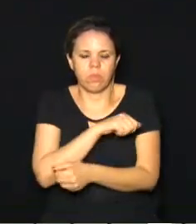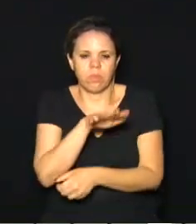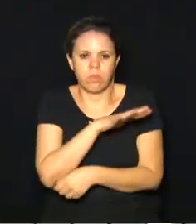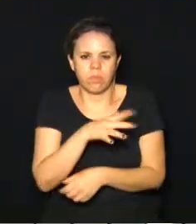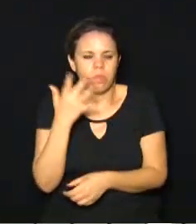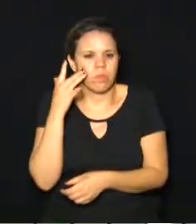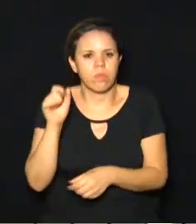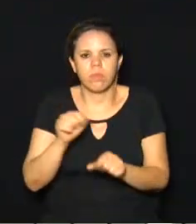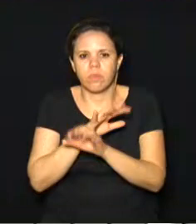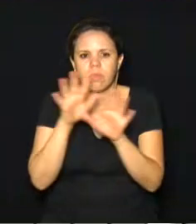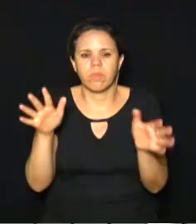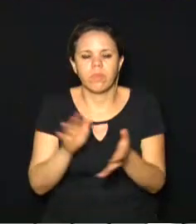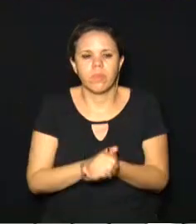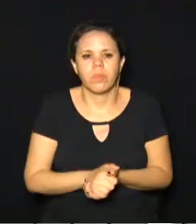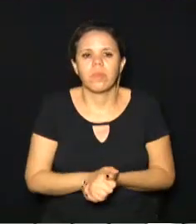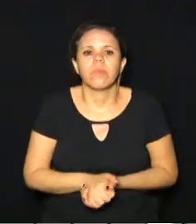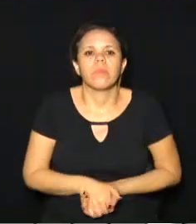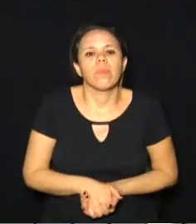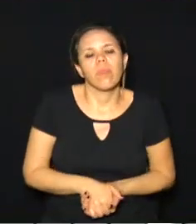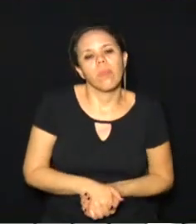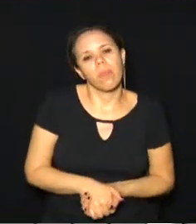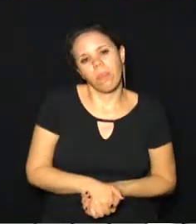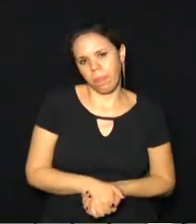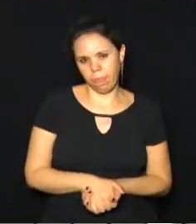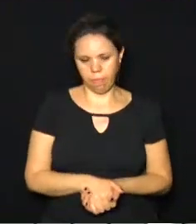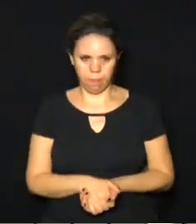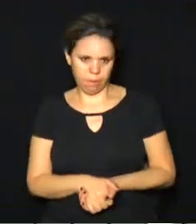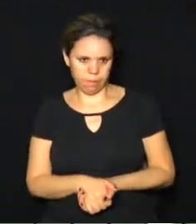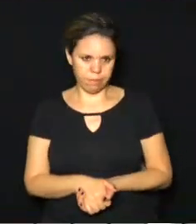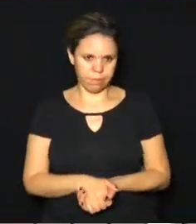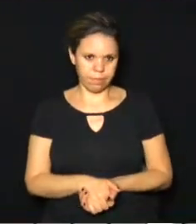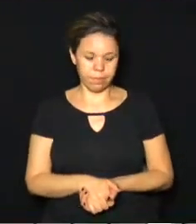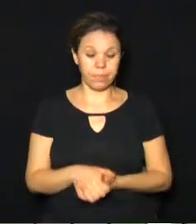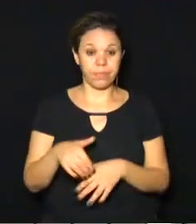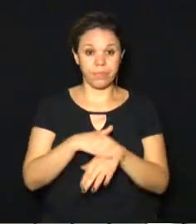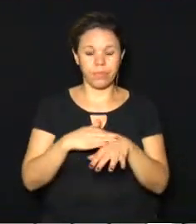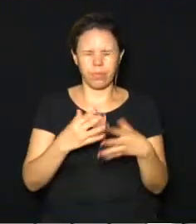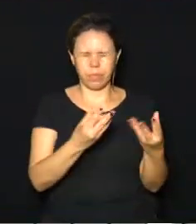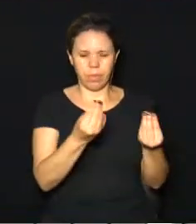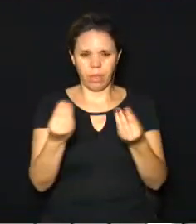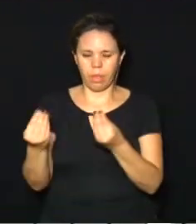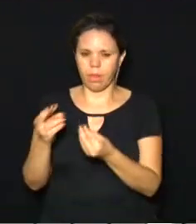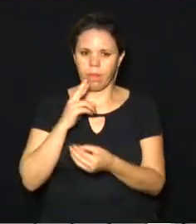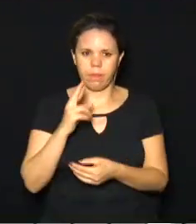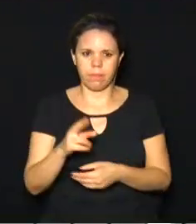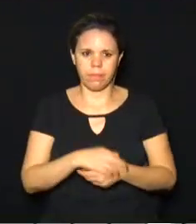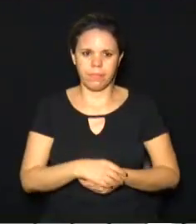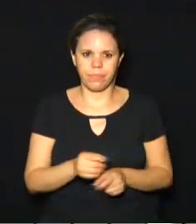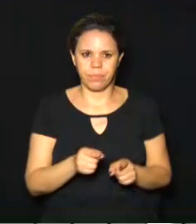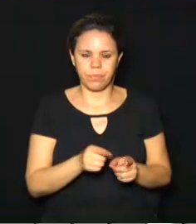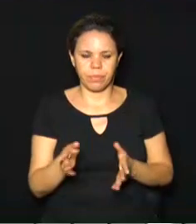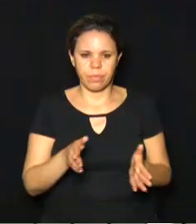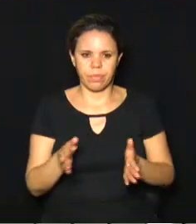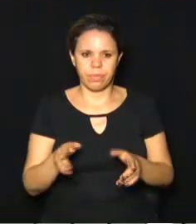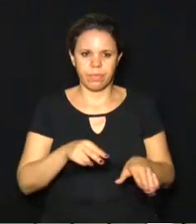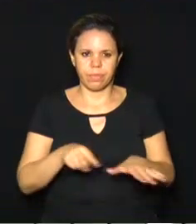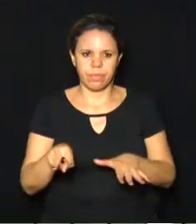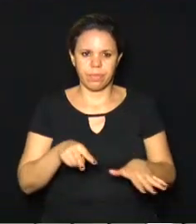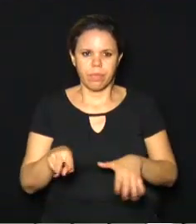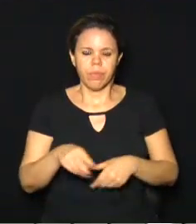acho que ficou muito claro, foi algo também que eu, conversando com muitos deles, respondi durante essas últimas